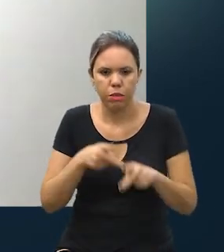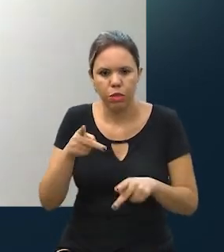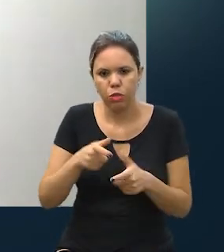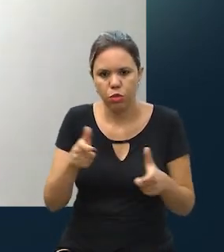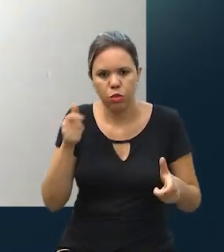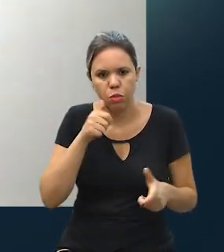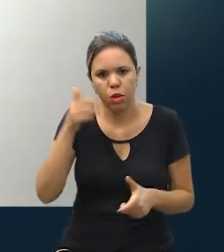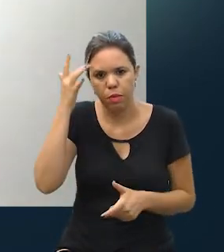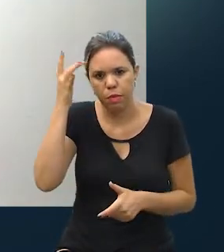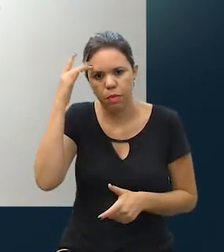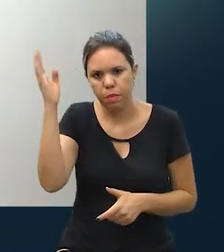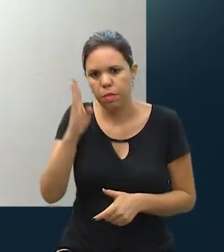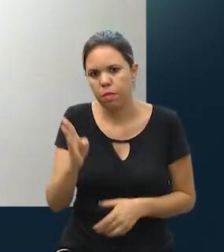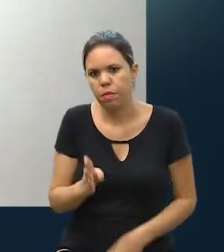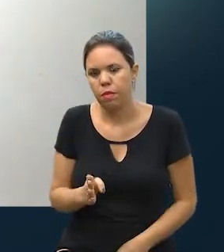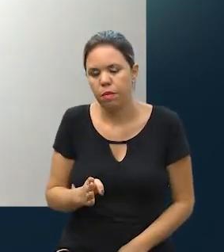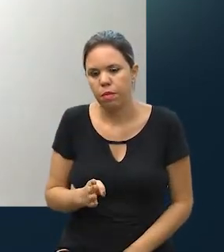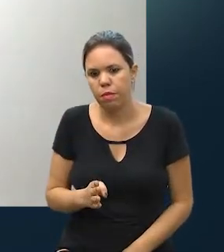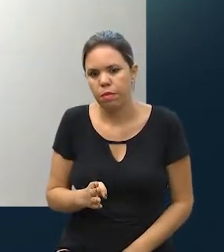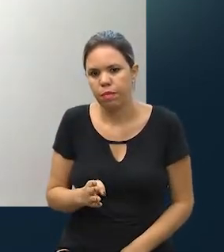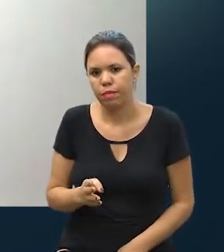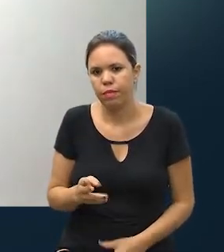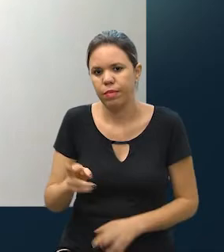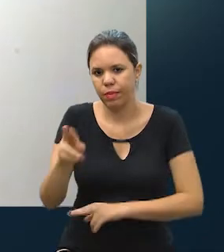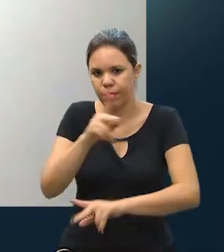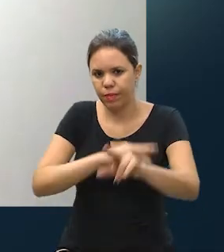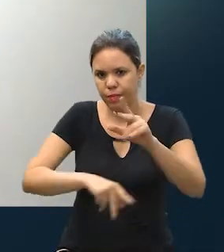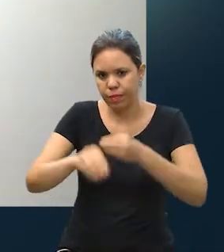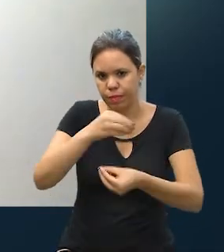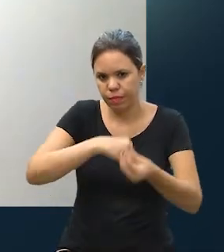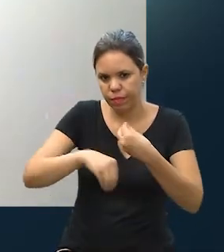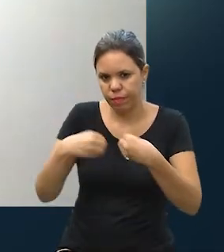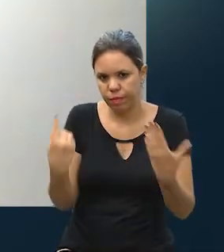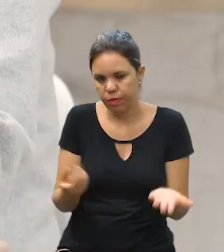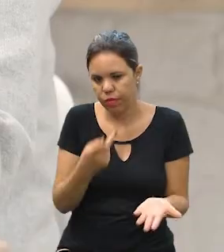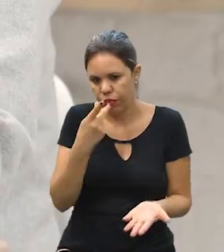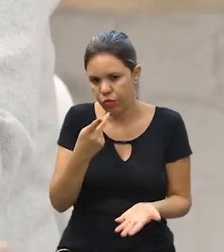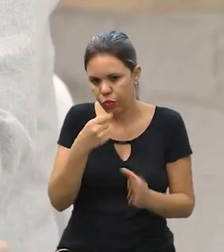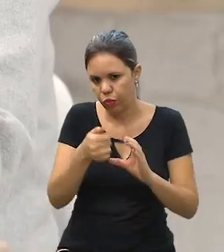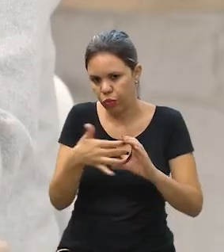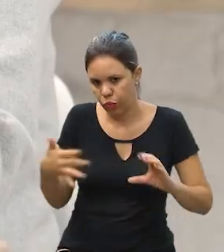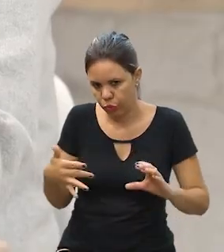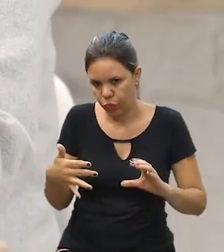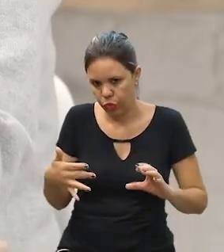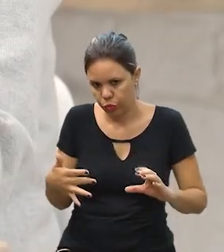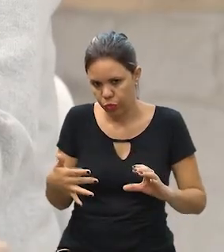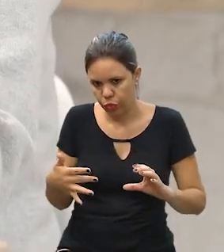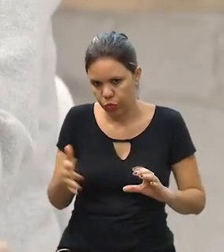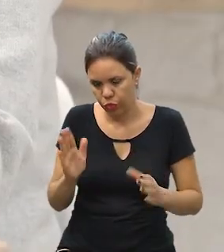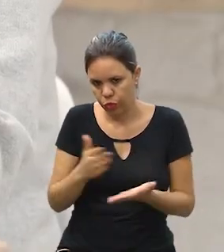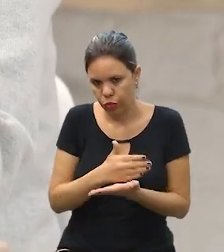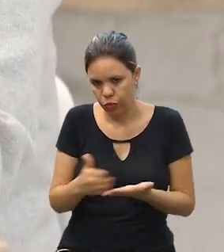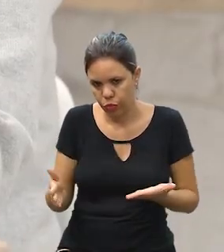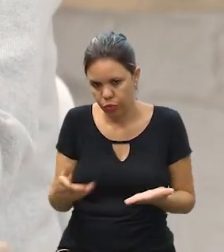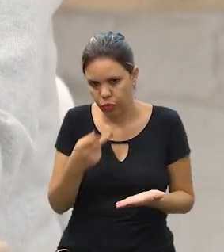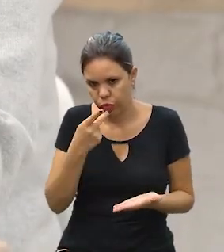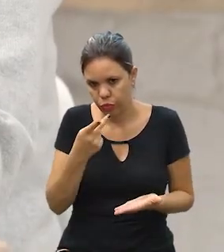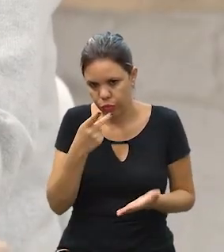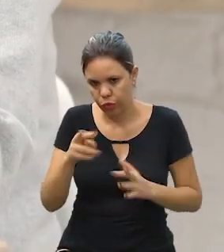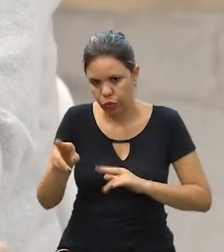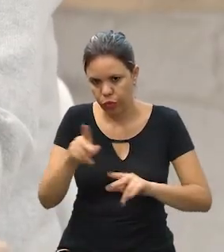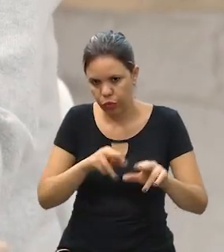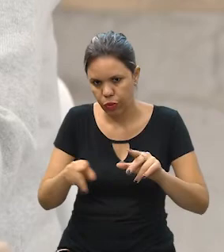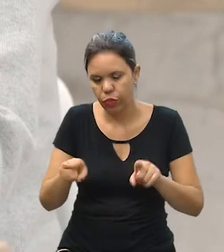maduro brasileiro é a diversidade. Então, quando a gente fala de características, eu vou já começar falando que é